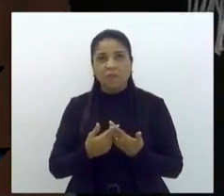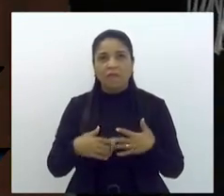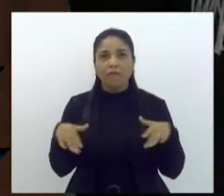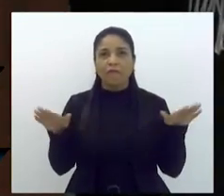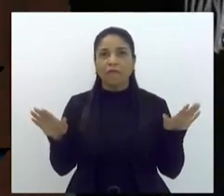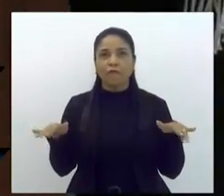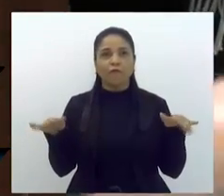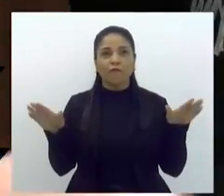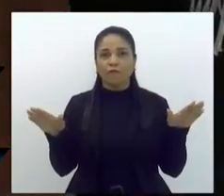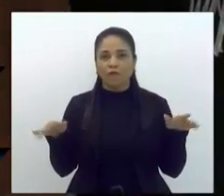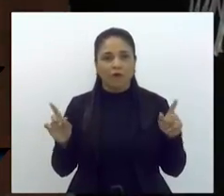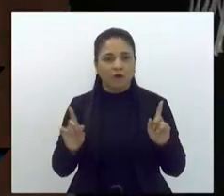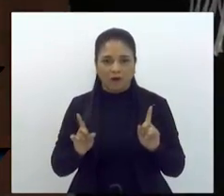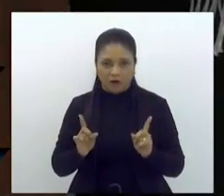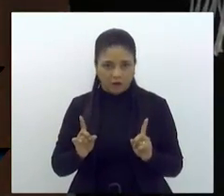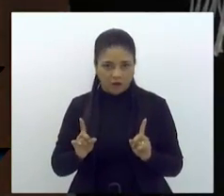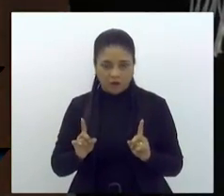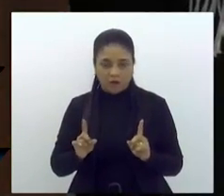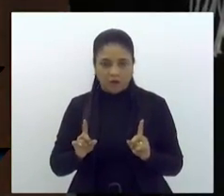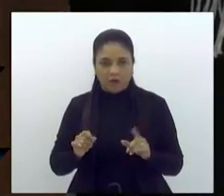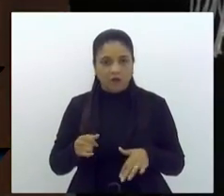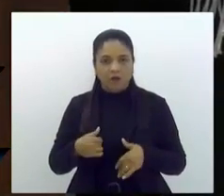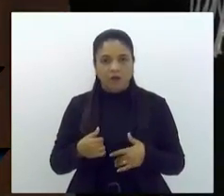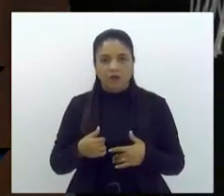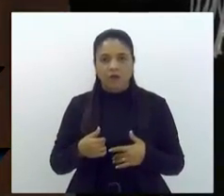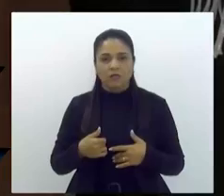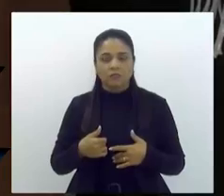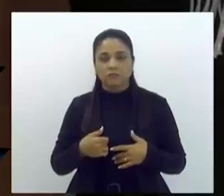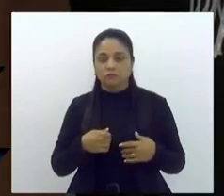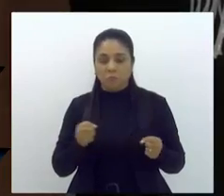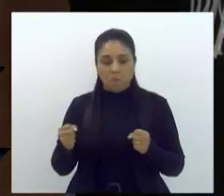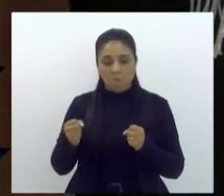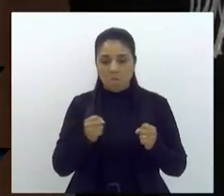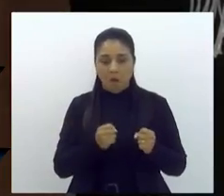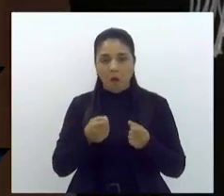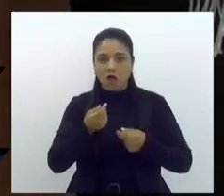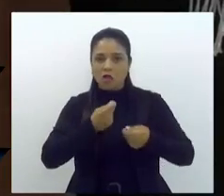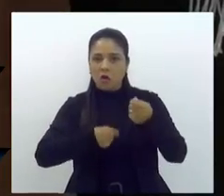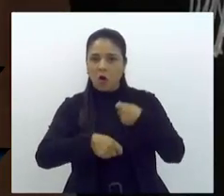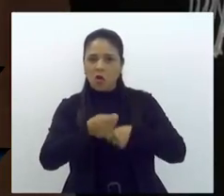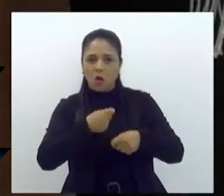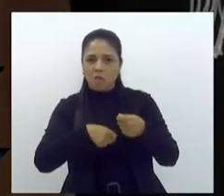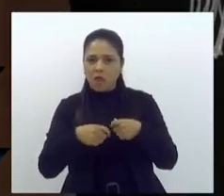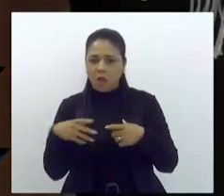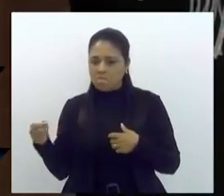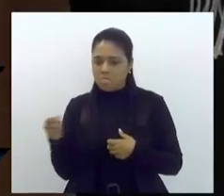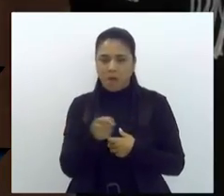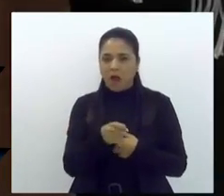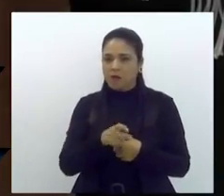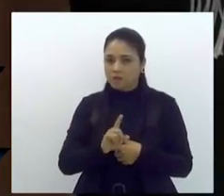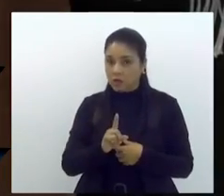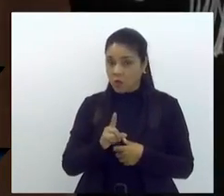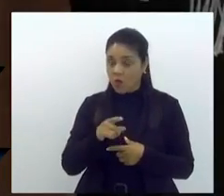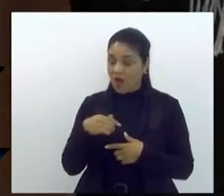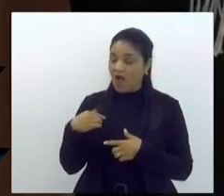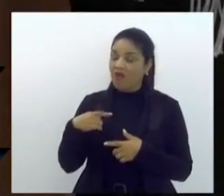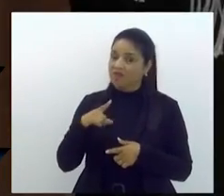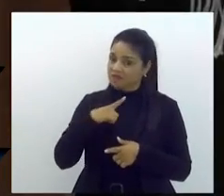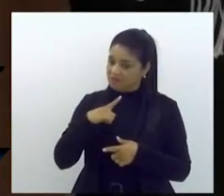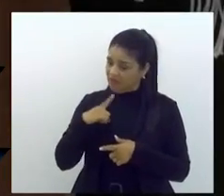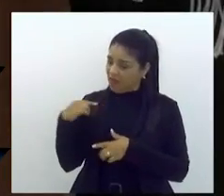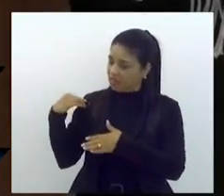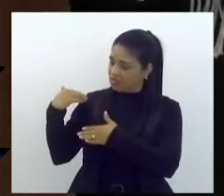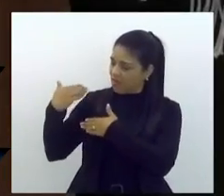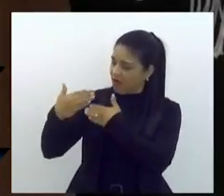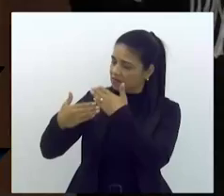ela não chegou aqui na base do poder econômico Ela chegou aqui porque ela tem uma trajetória